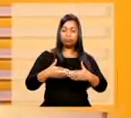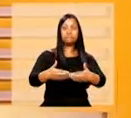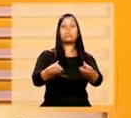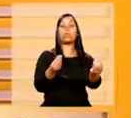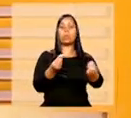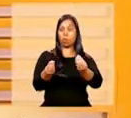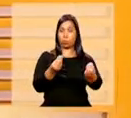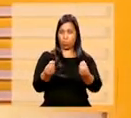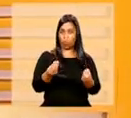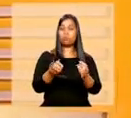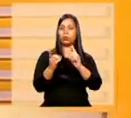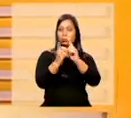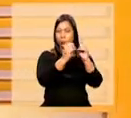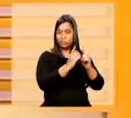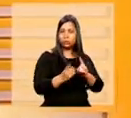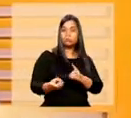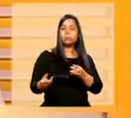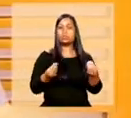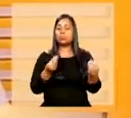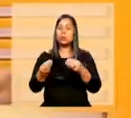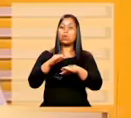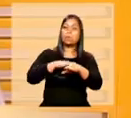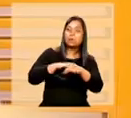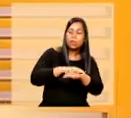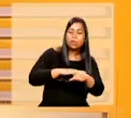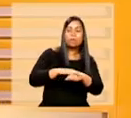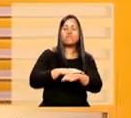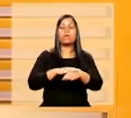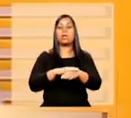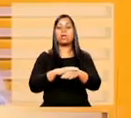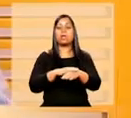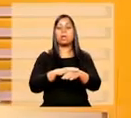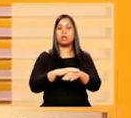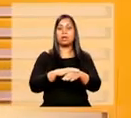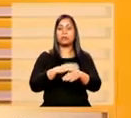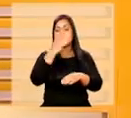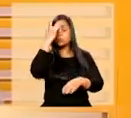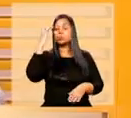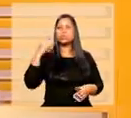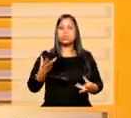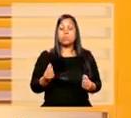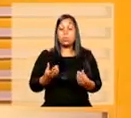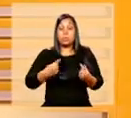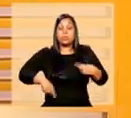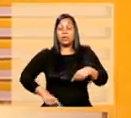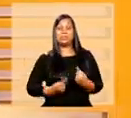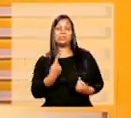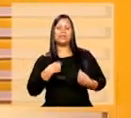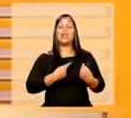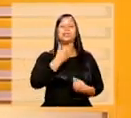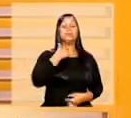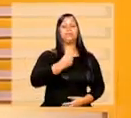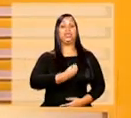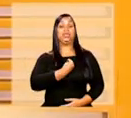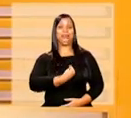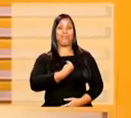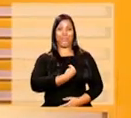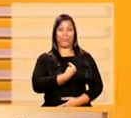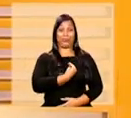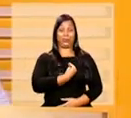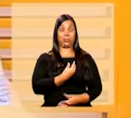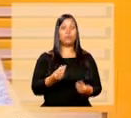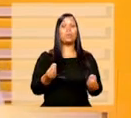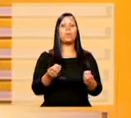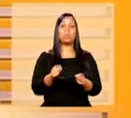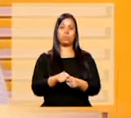acompanhamento? É feito uma conversa para uma pessoa deve ter muita ansiedade, né? Muita fome de viver nessa hora,